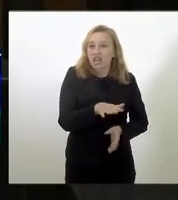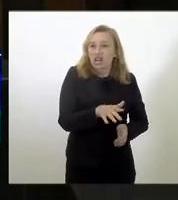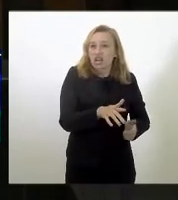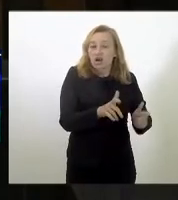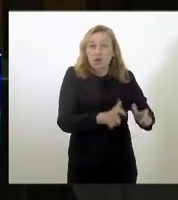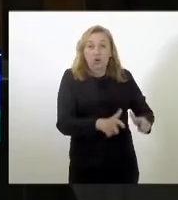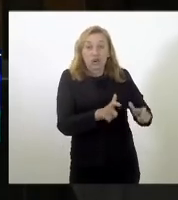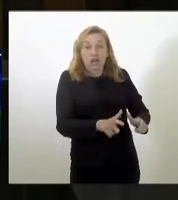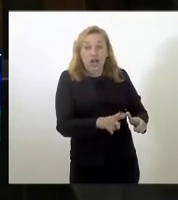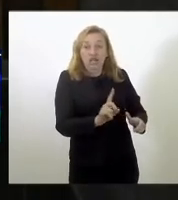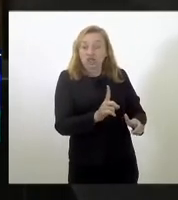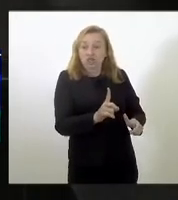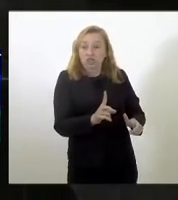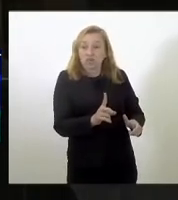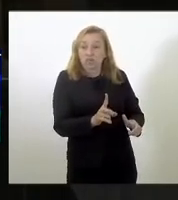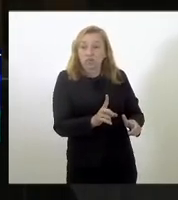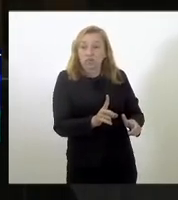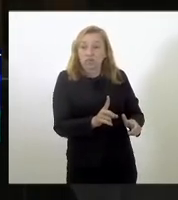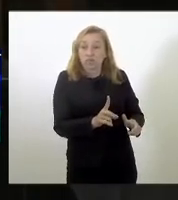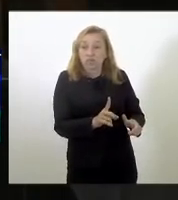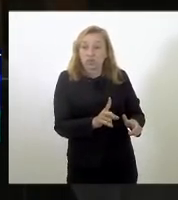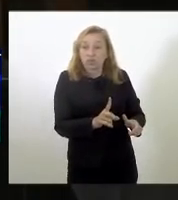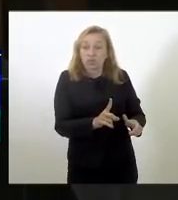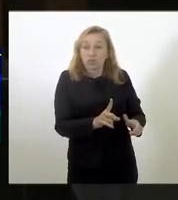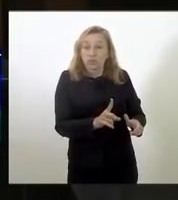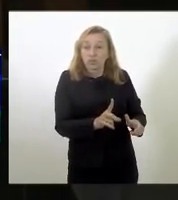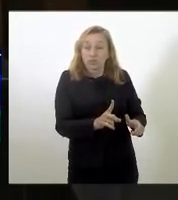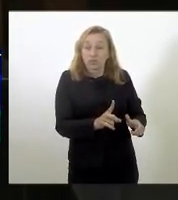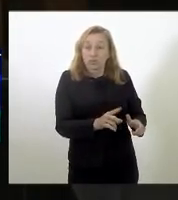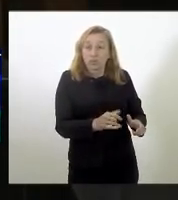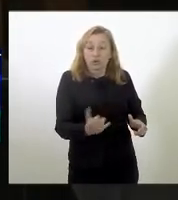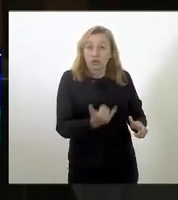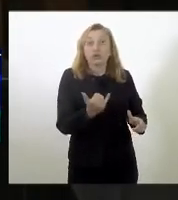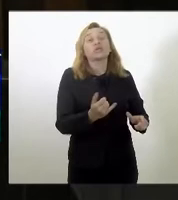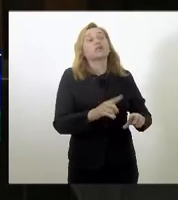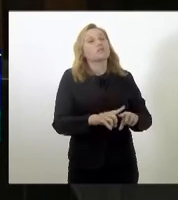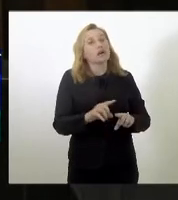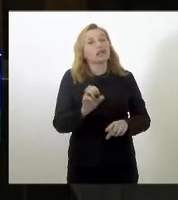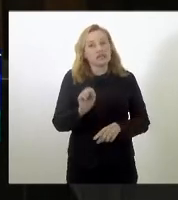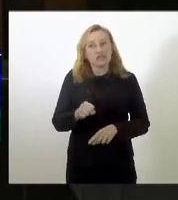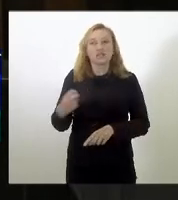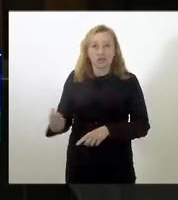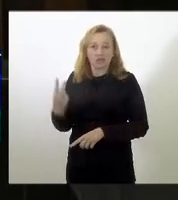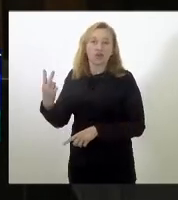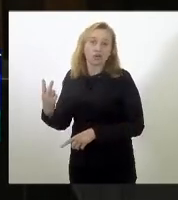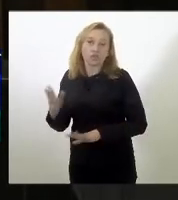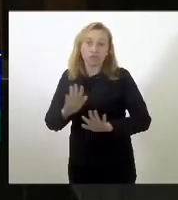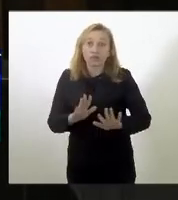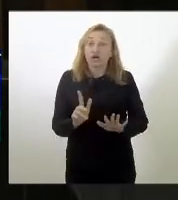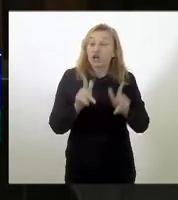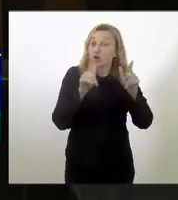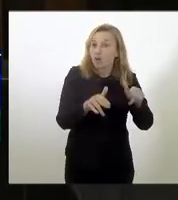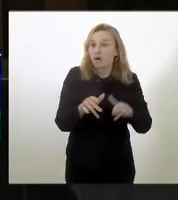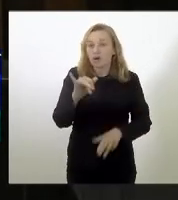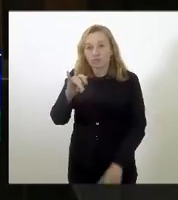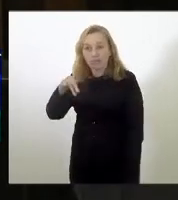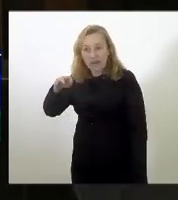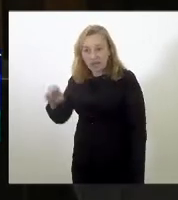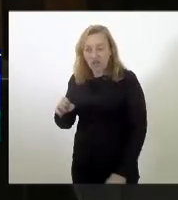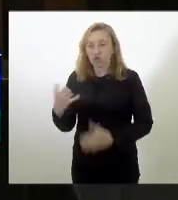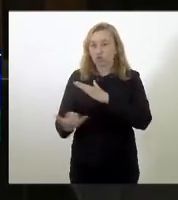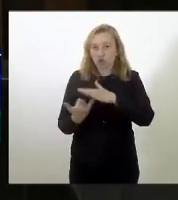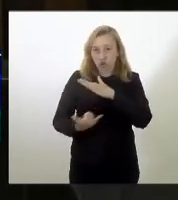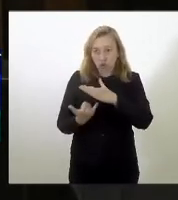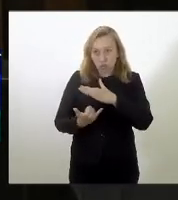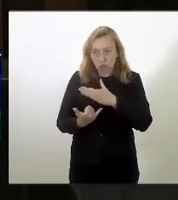são cabides de emprego, que são órgãos que têm uma finalidade importante. E o mesmo vale para o ITERJ, o Instituto de Terras e